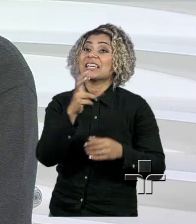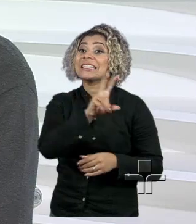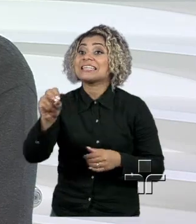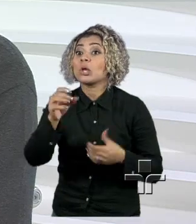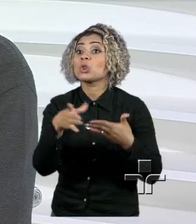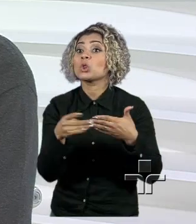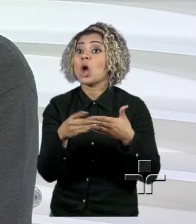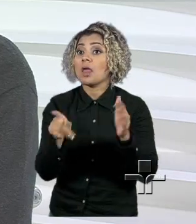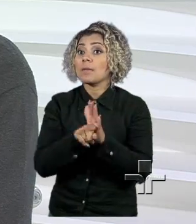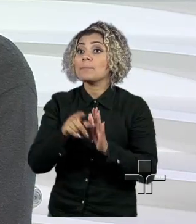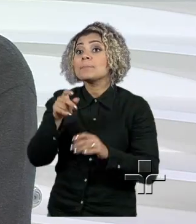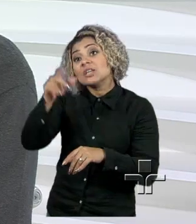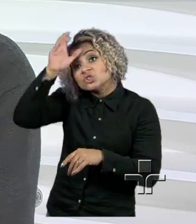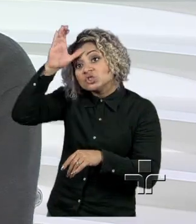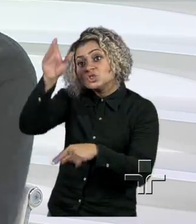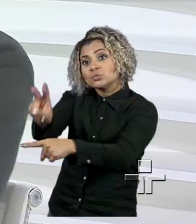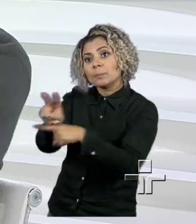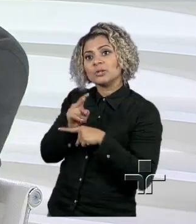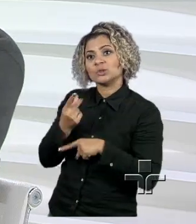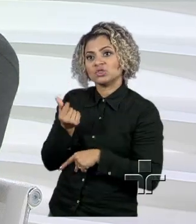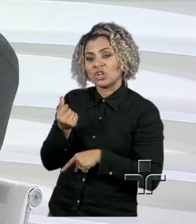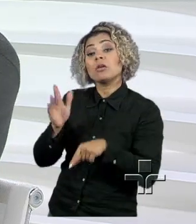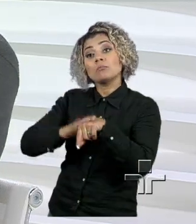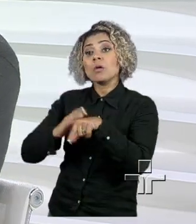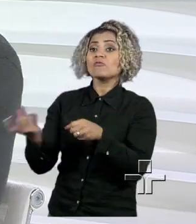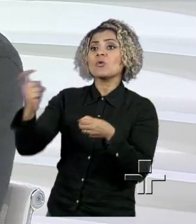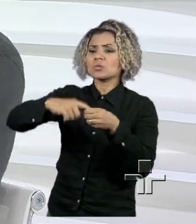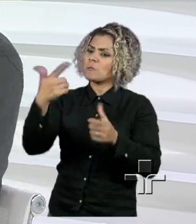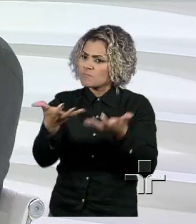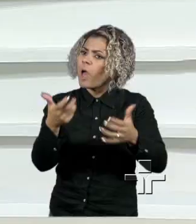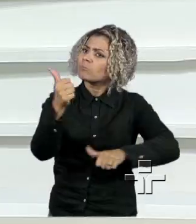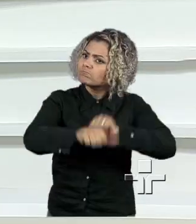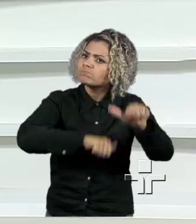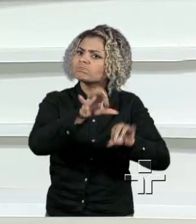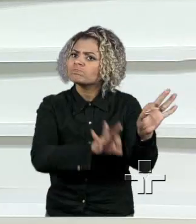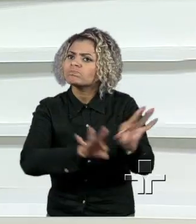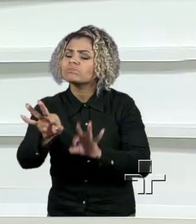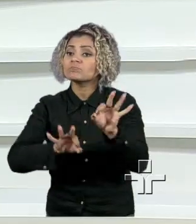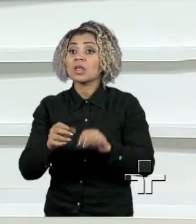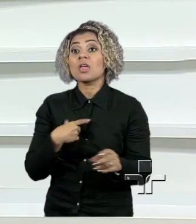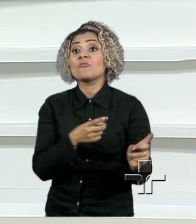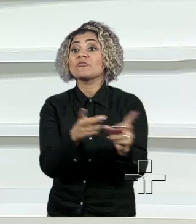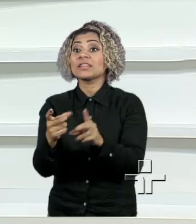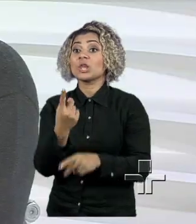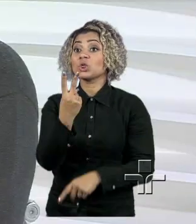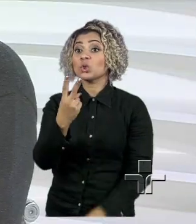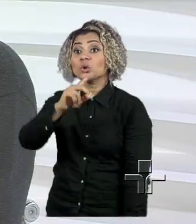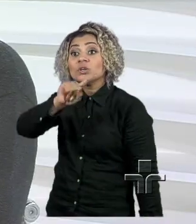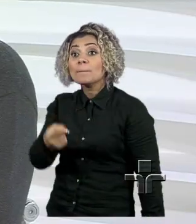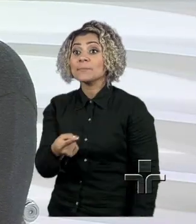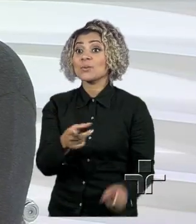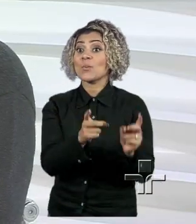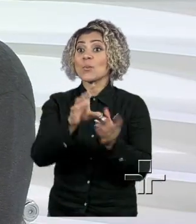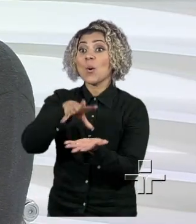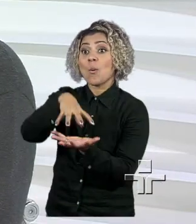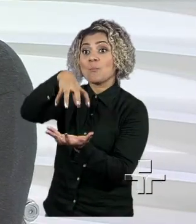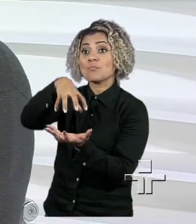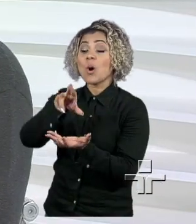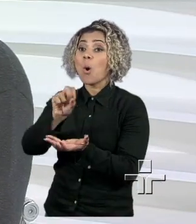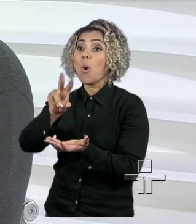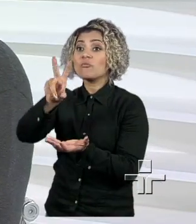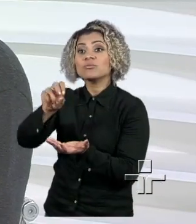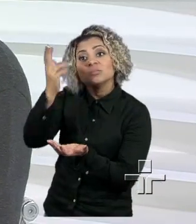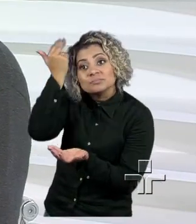de um tio. Eu retomei esse negócio para vender também. Eis que vendi 2.000 ovos de Páscoa de 50 gramas que o fornecedor me